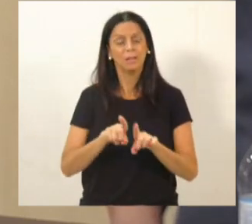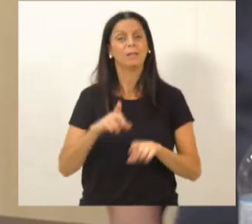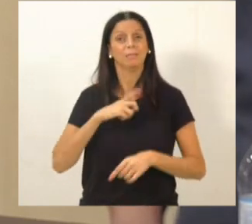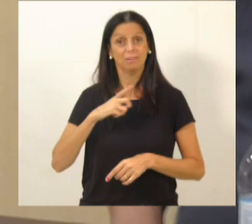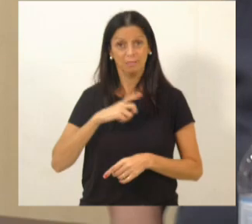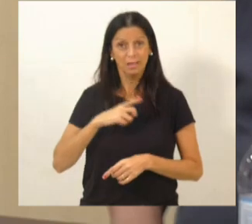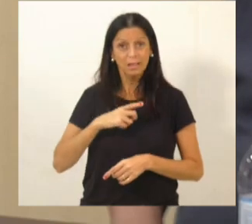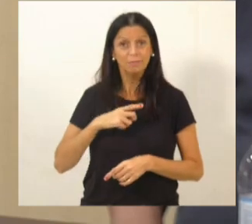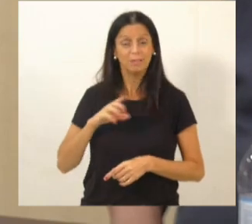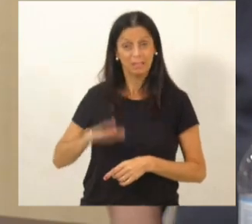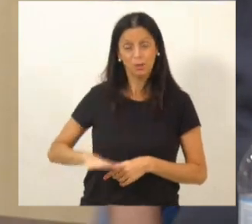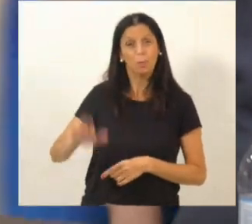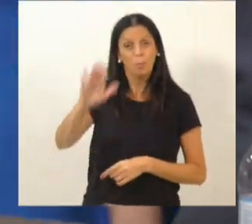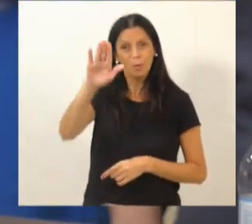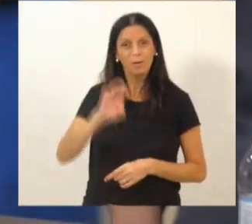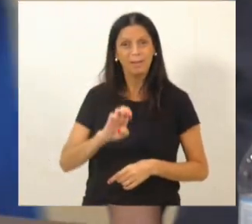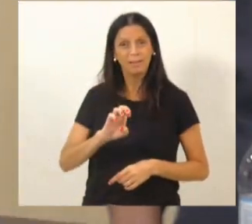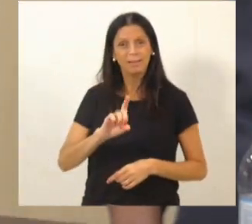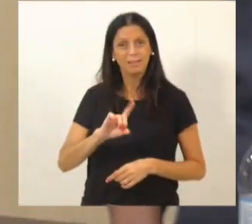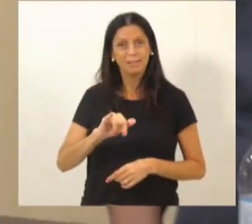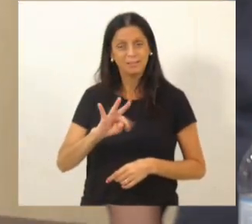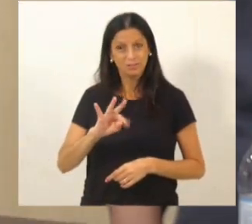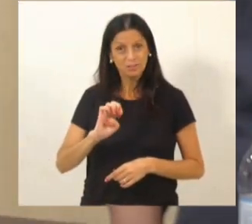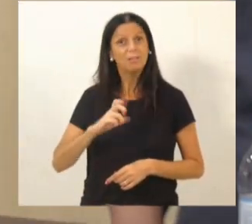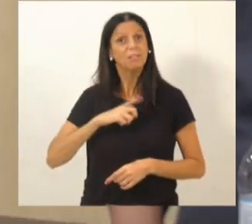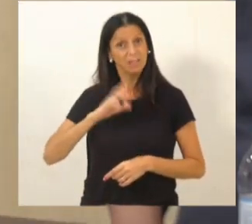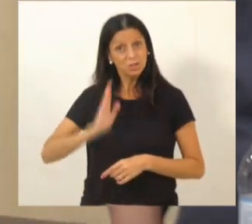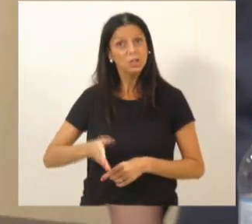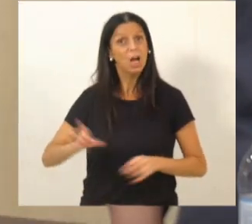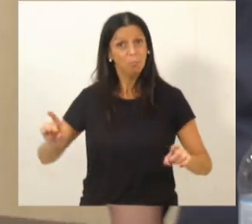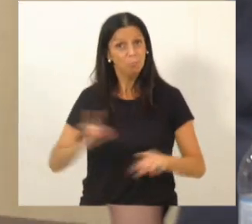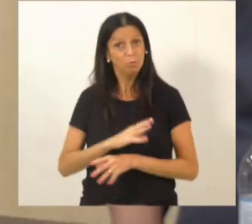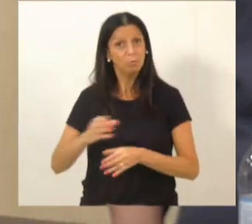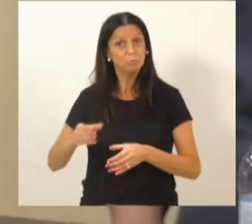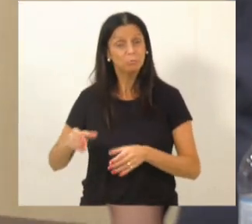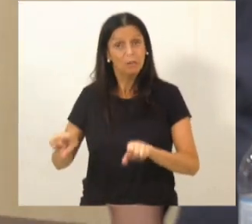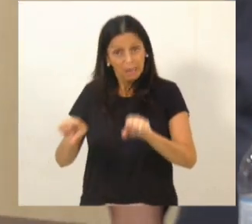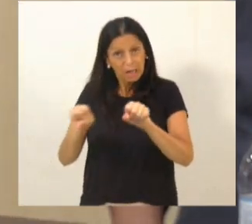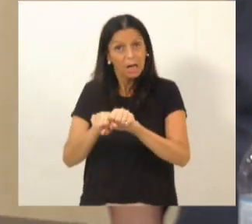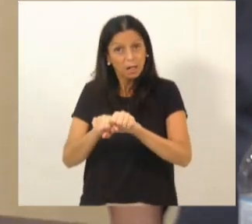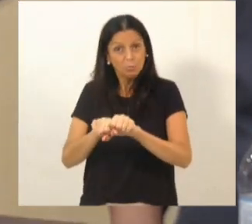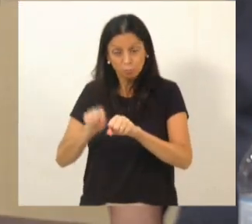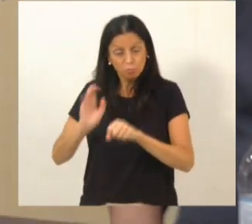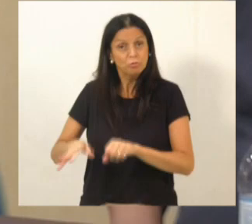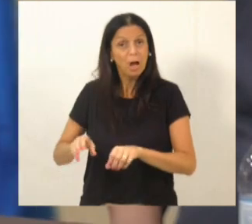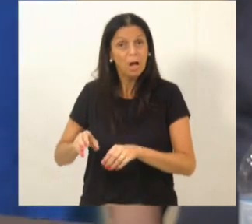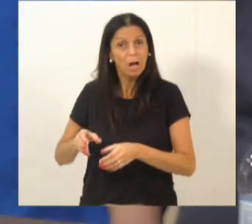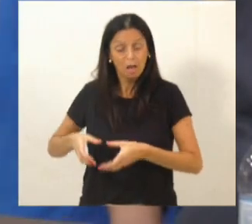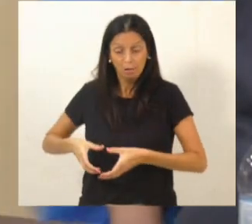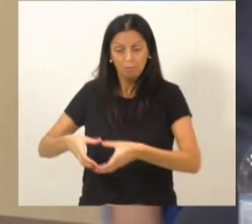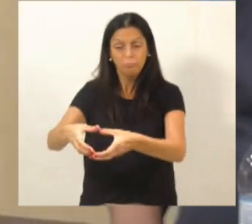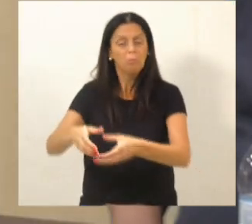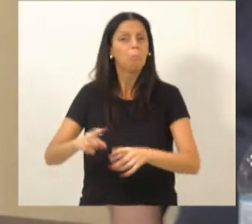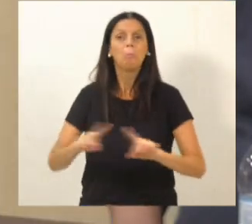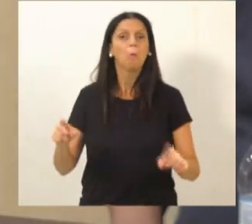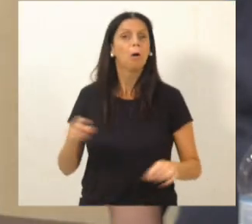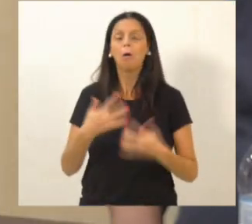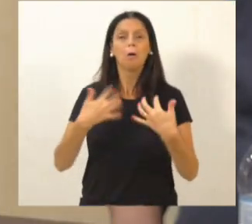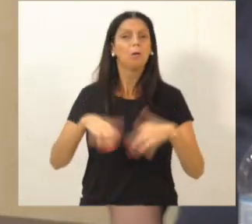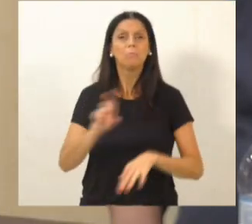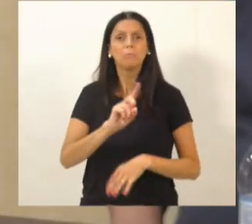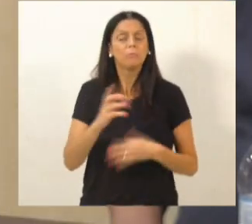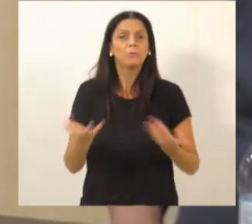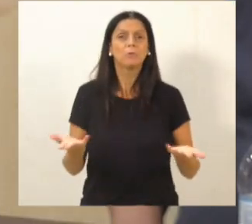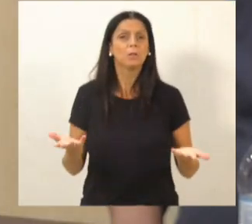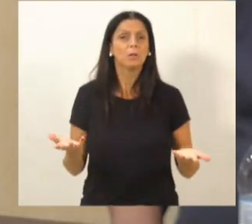agora aquilo lá não está funcionando, então é uma situação complicada. Passaram na época Sul Catarinense em diversas comunidades lá da Velha, né,